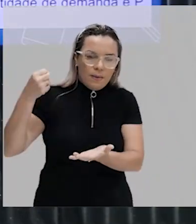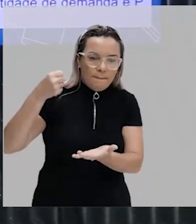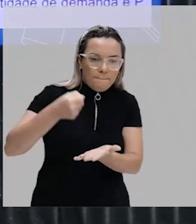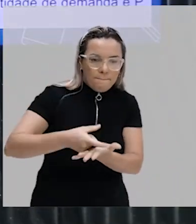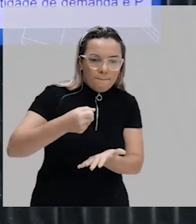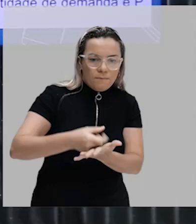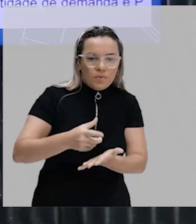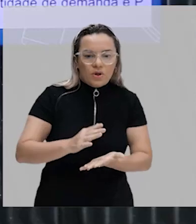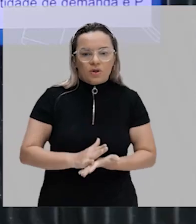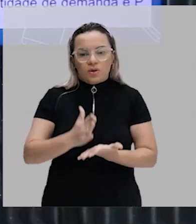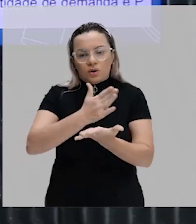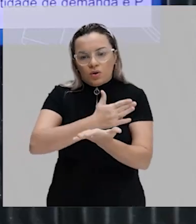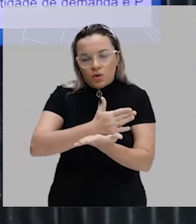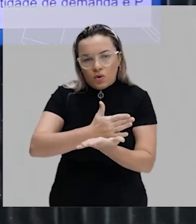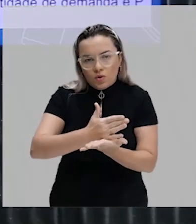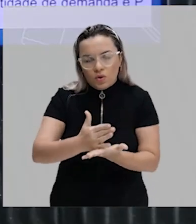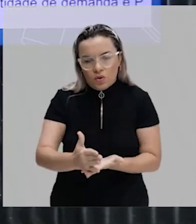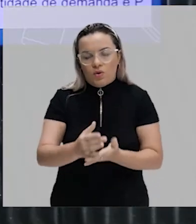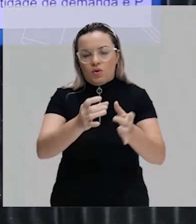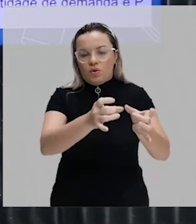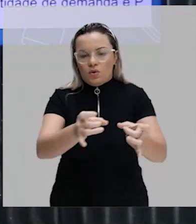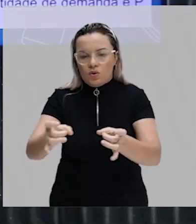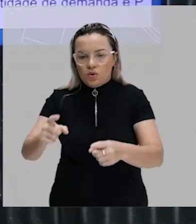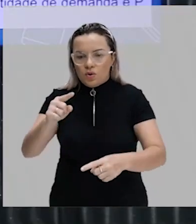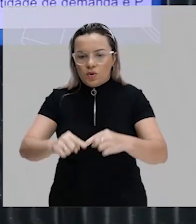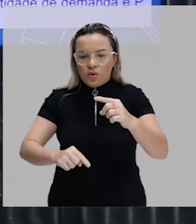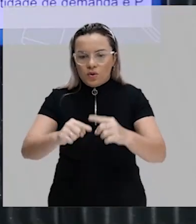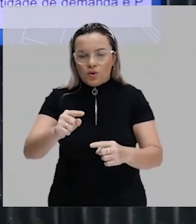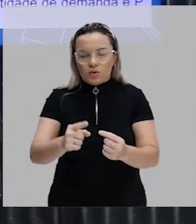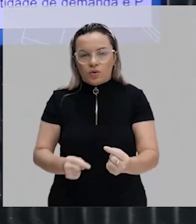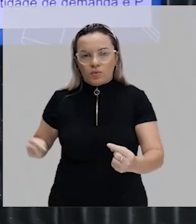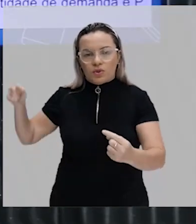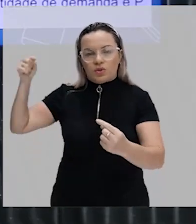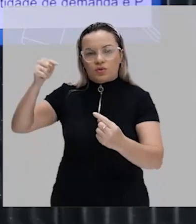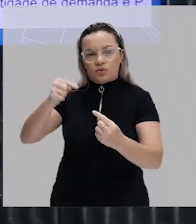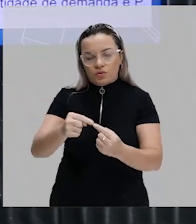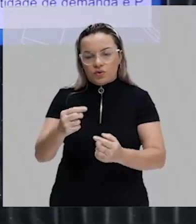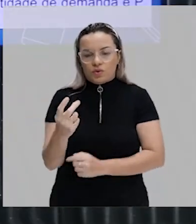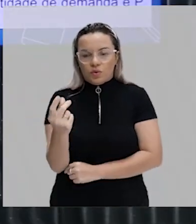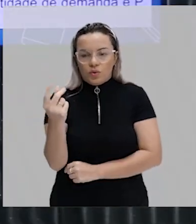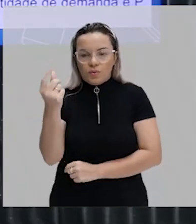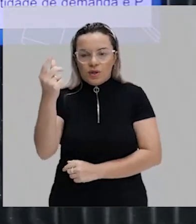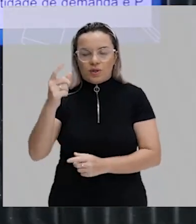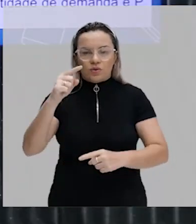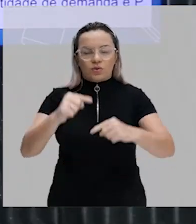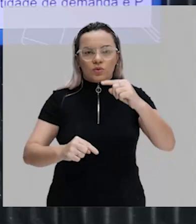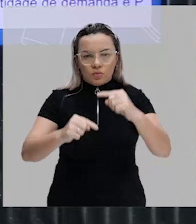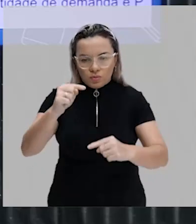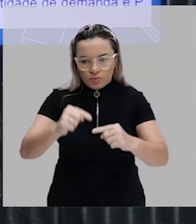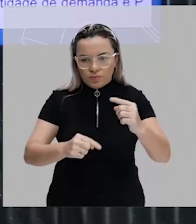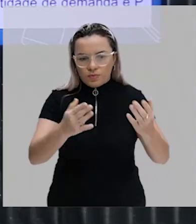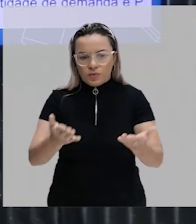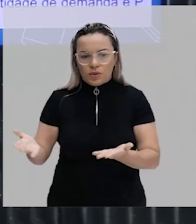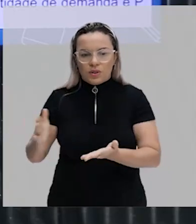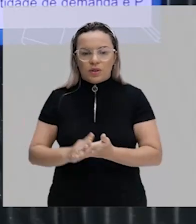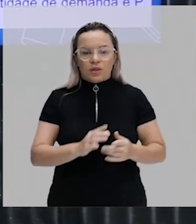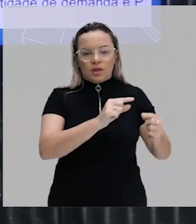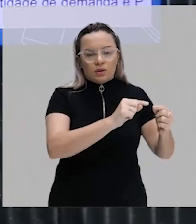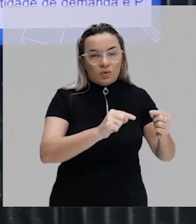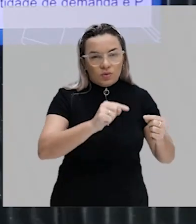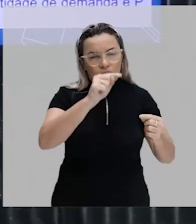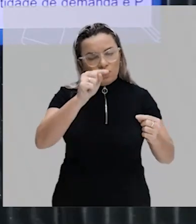a comercializar em função do preço do produto. Em alguns casos, essas curvas podem